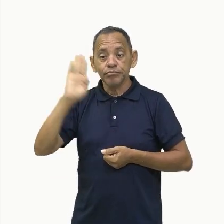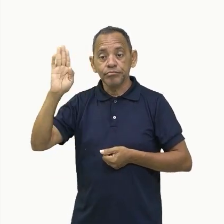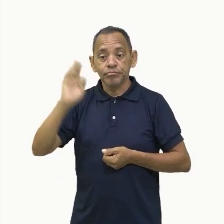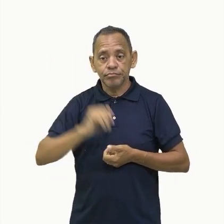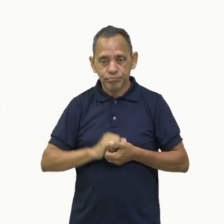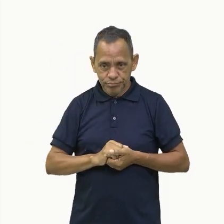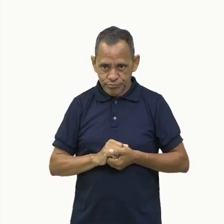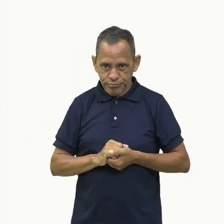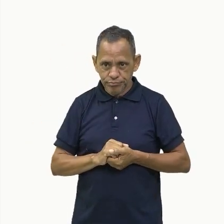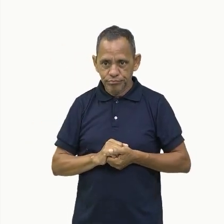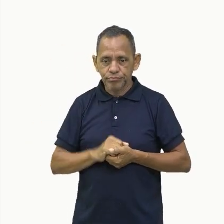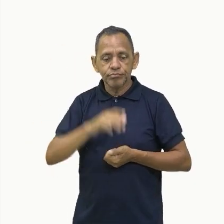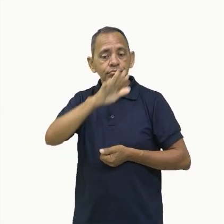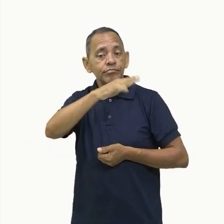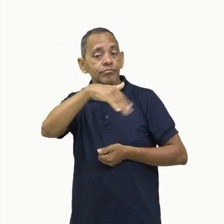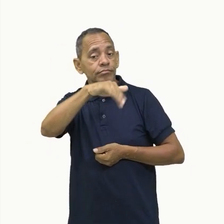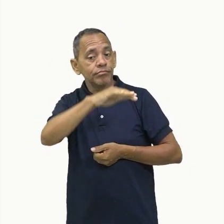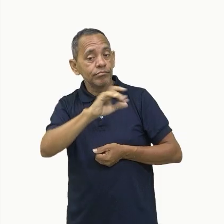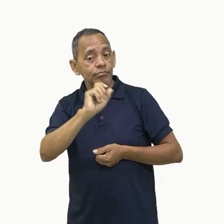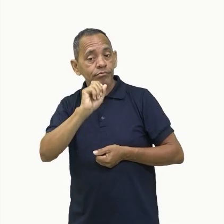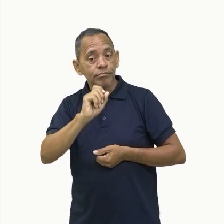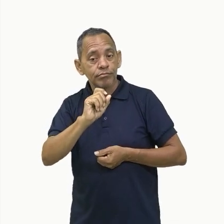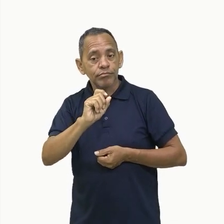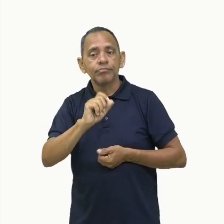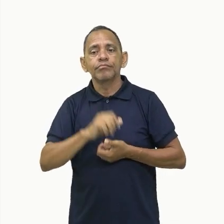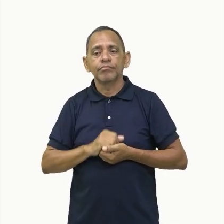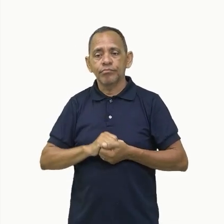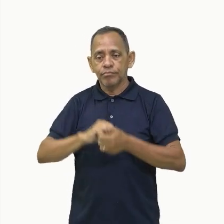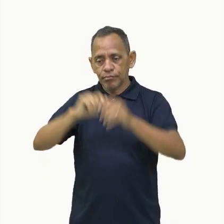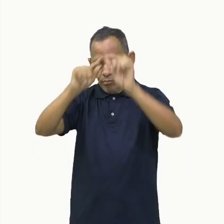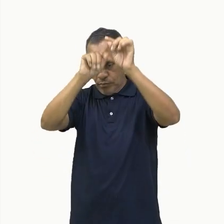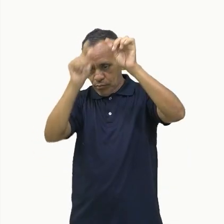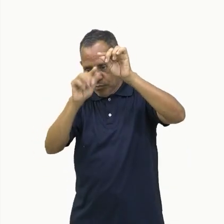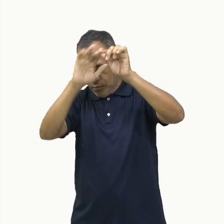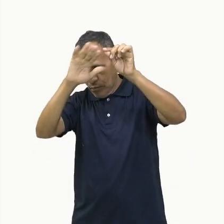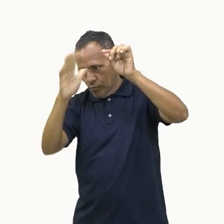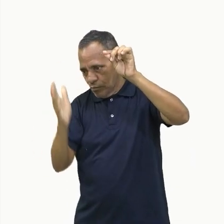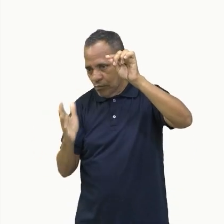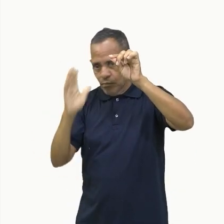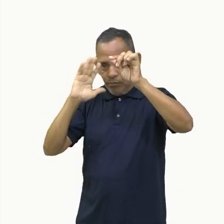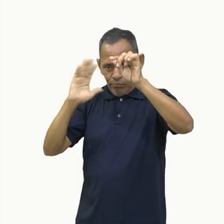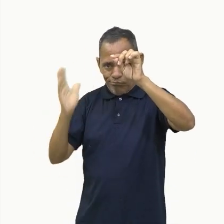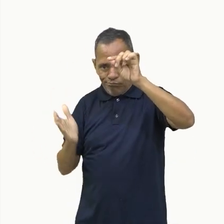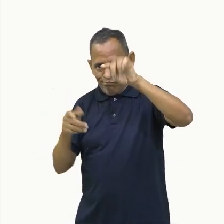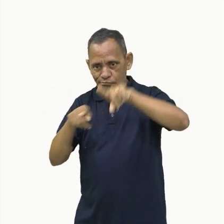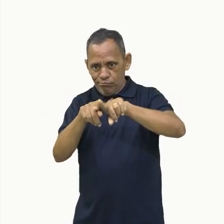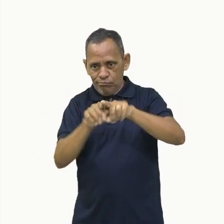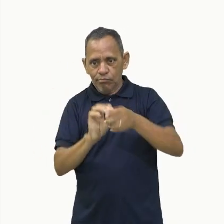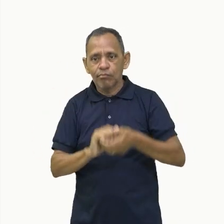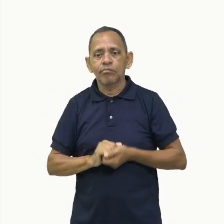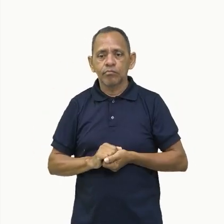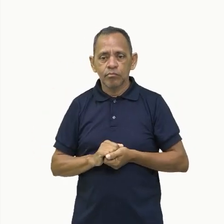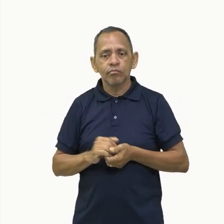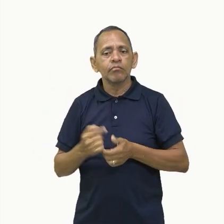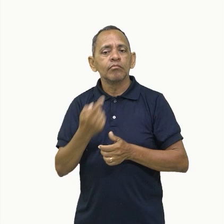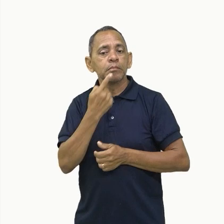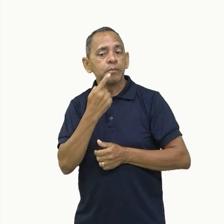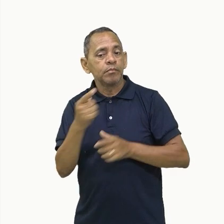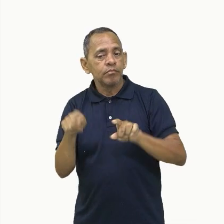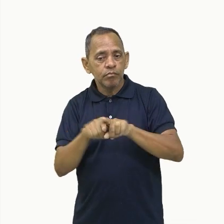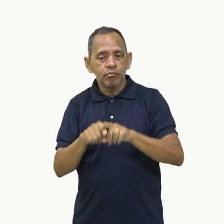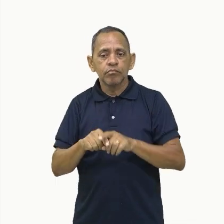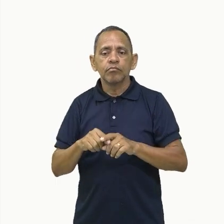onde? Em áreas litorâneas, né? Em áreas próximas há bastante